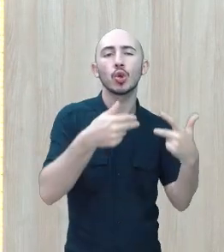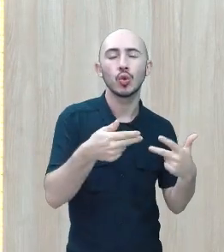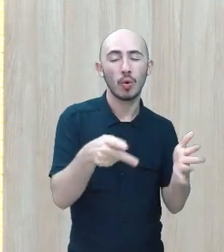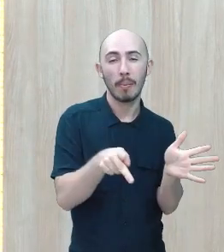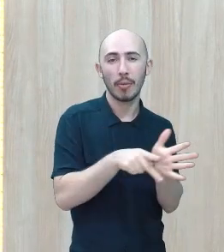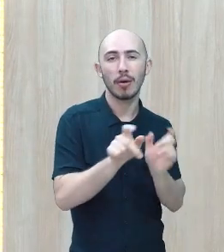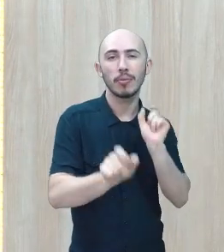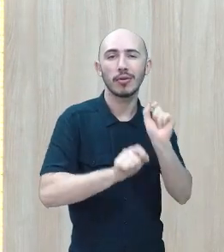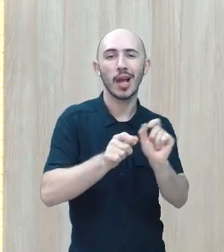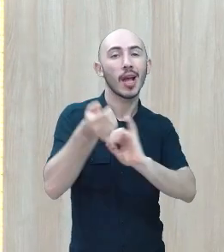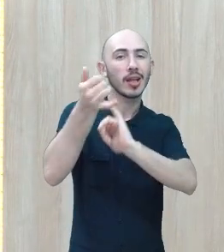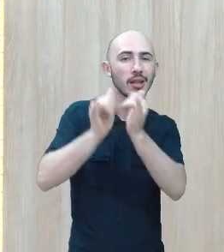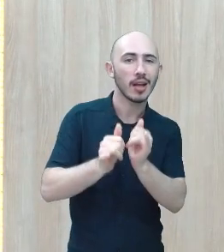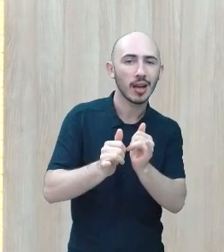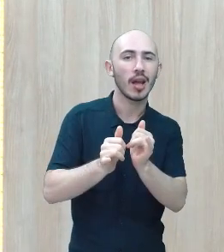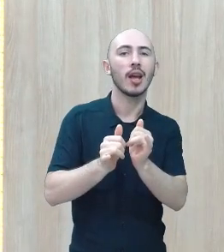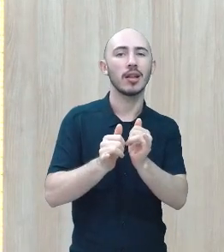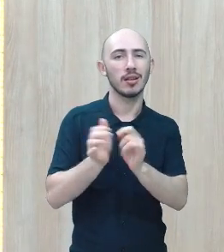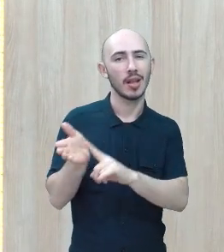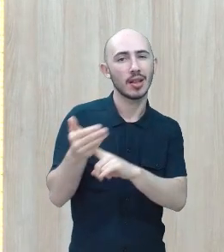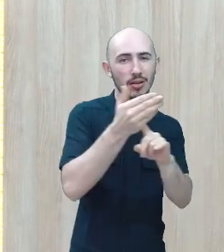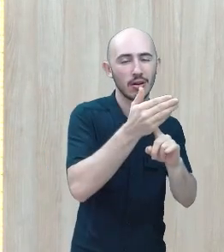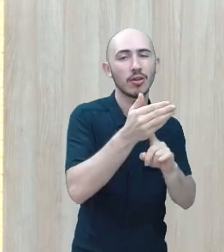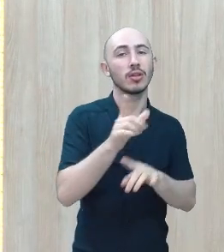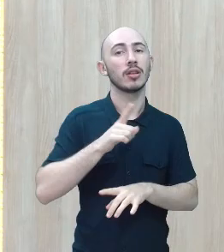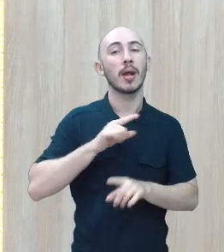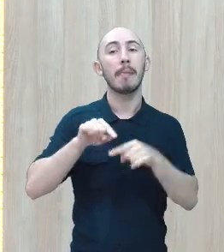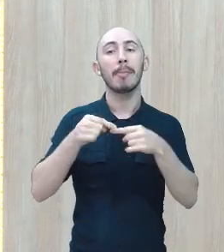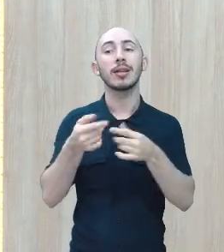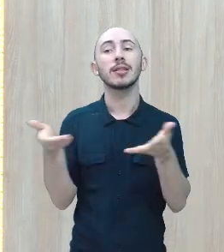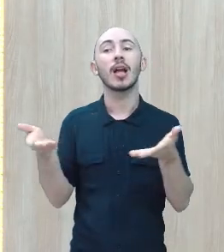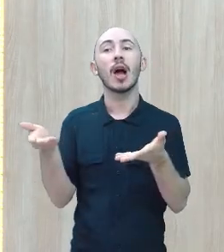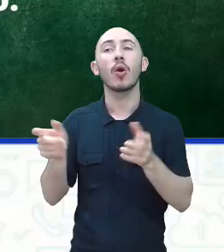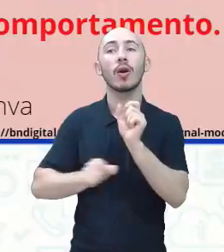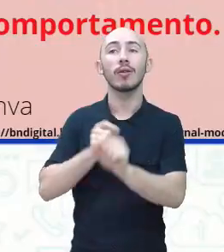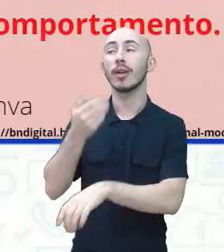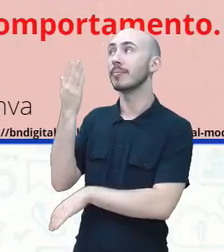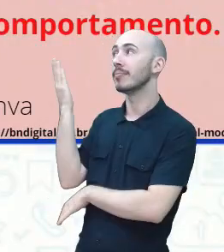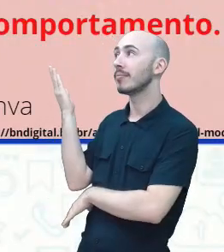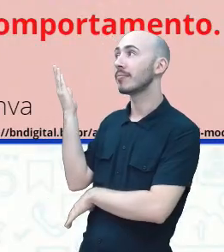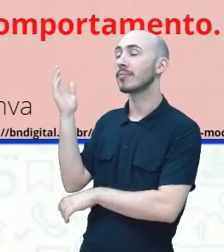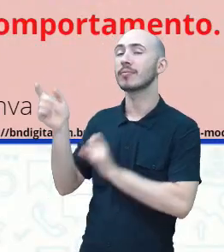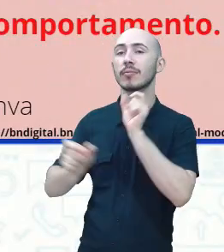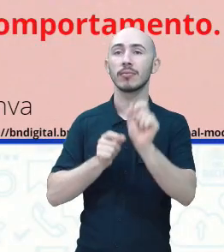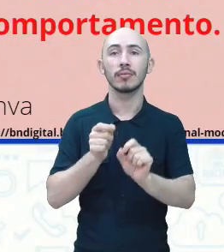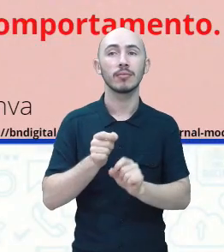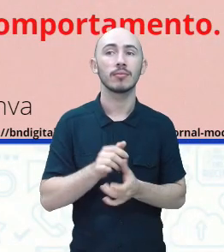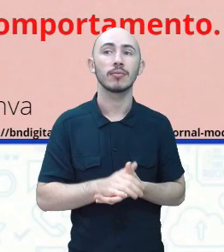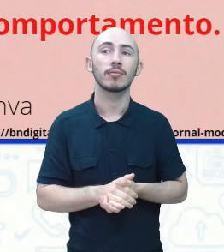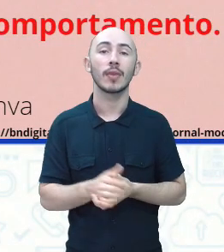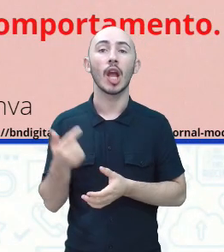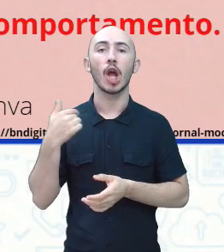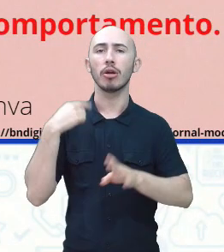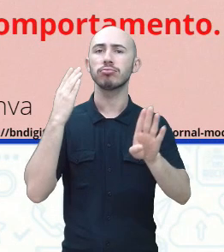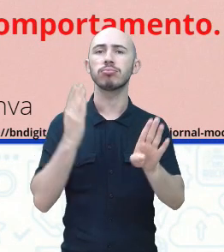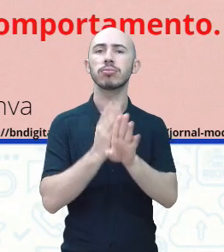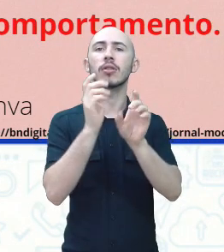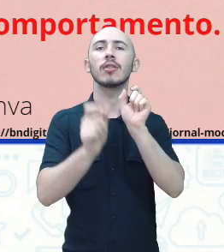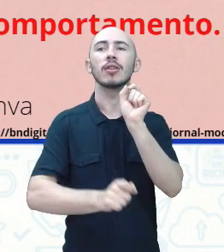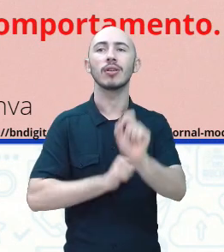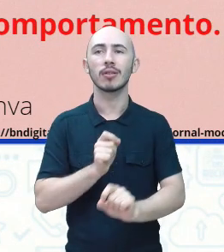né, internet, informática também. Mas agora eu quero que vocês vejam uma coisa que eu achei e